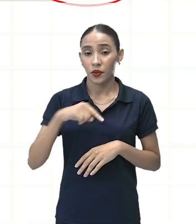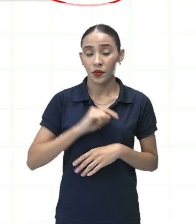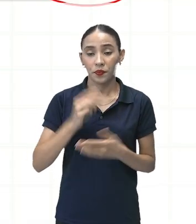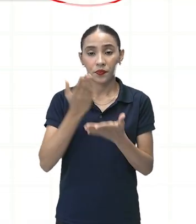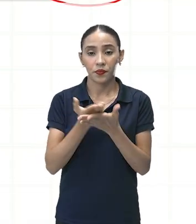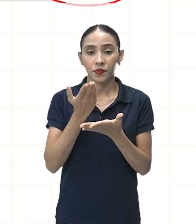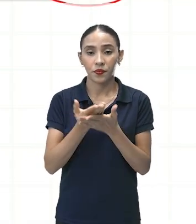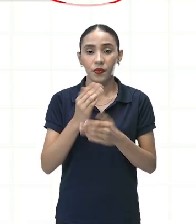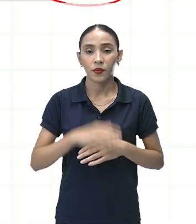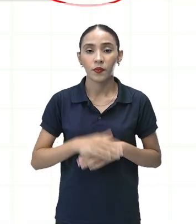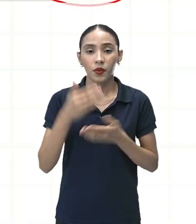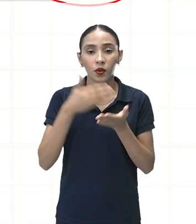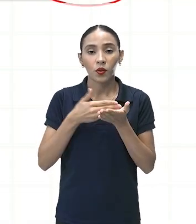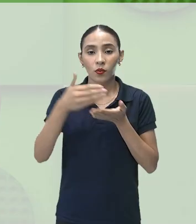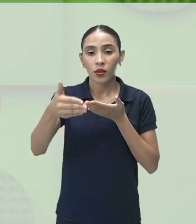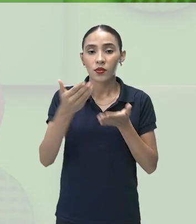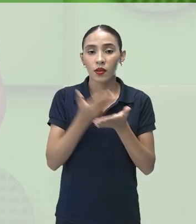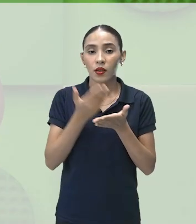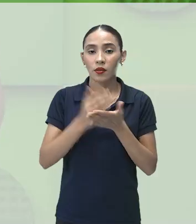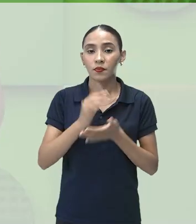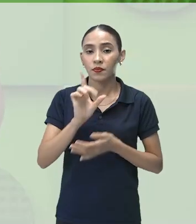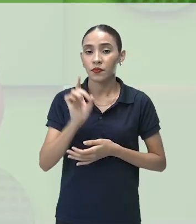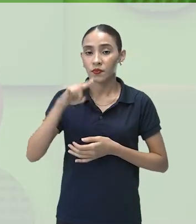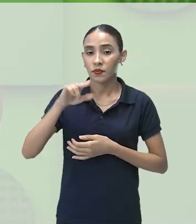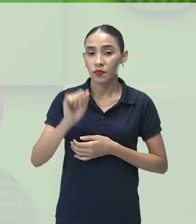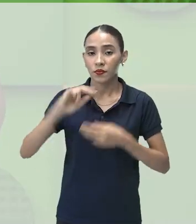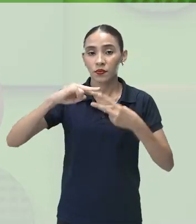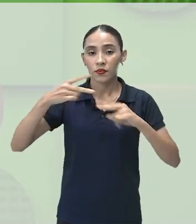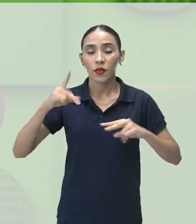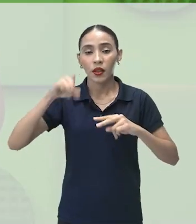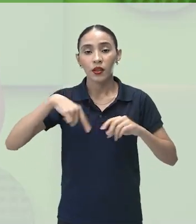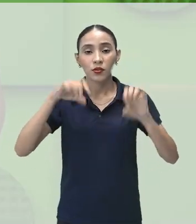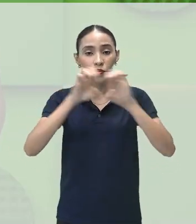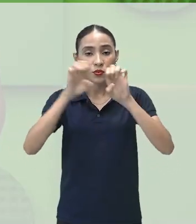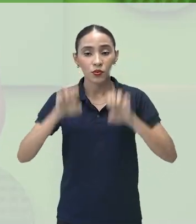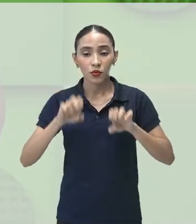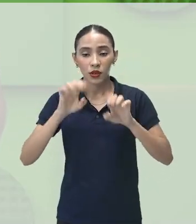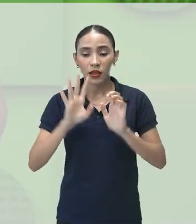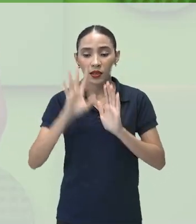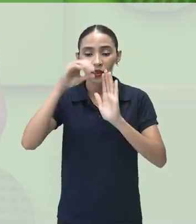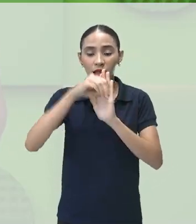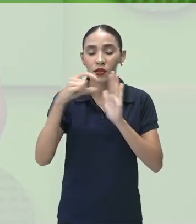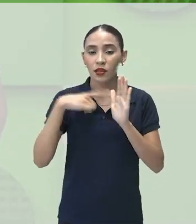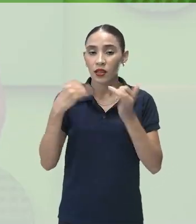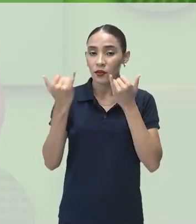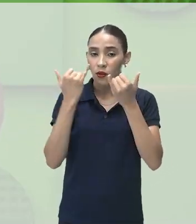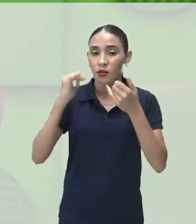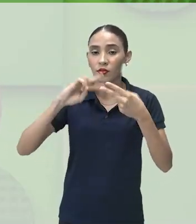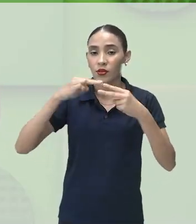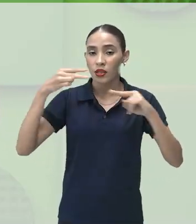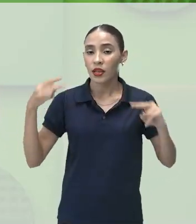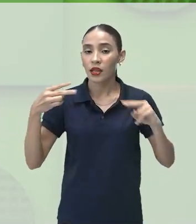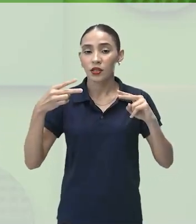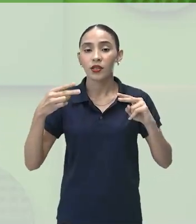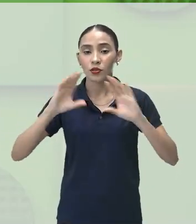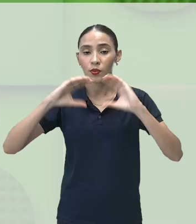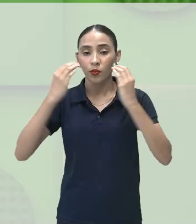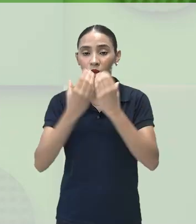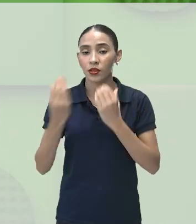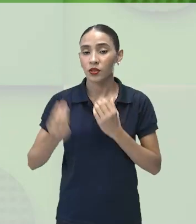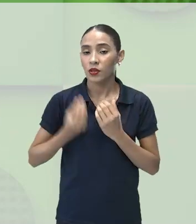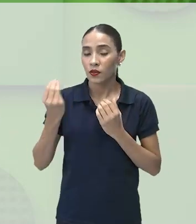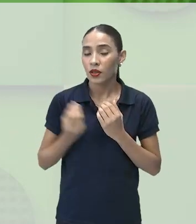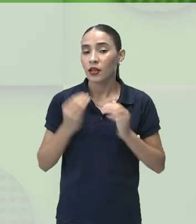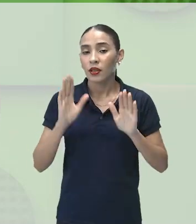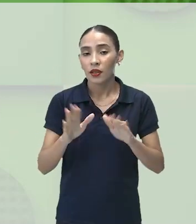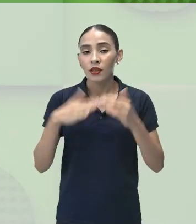bem. Então, nós observamos no início da nossa aula que o DNA ele é a estrutura que carrega as informações genéticas